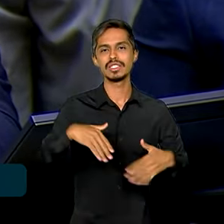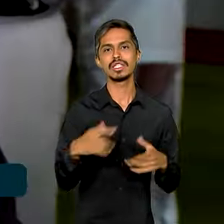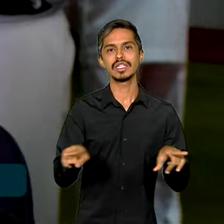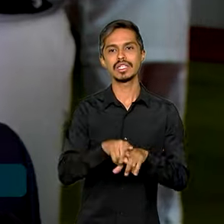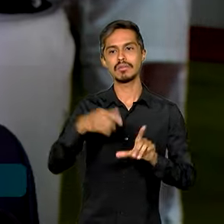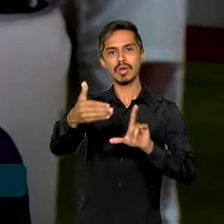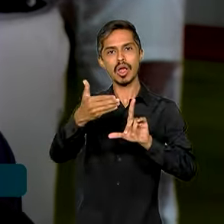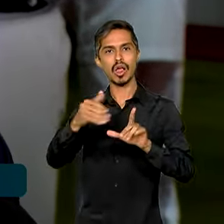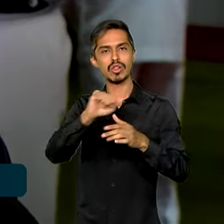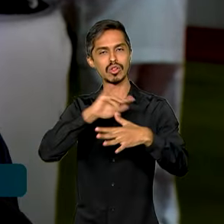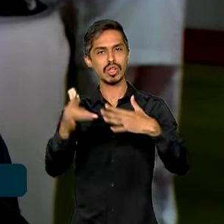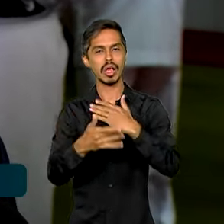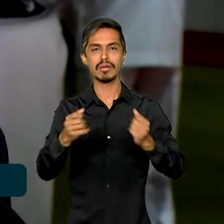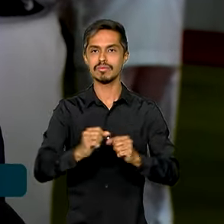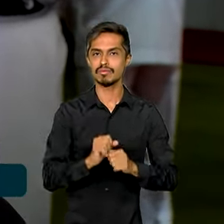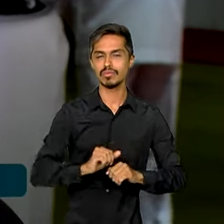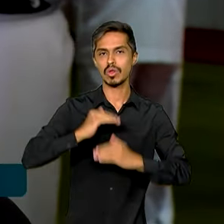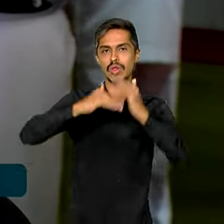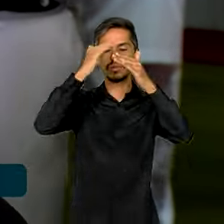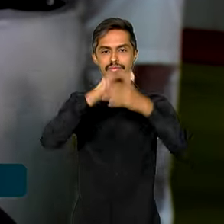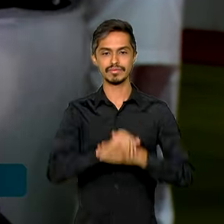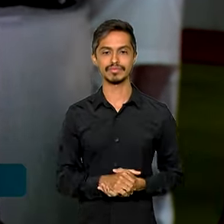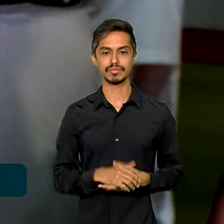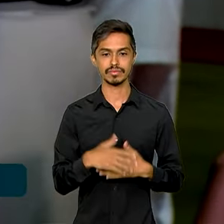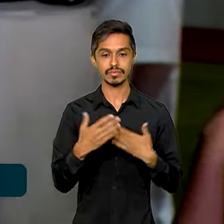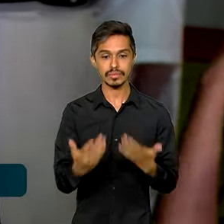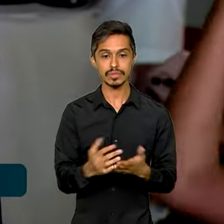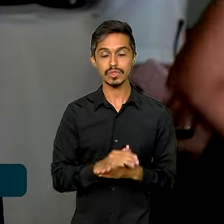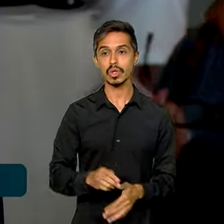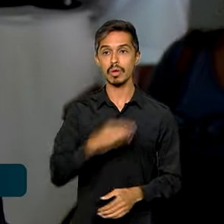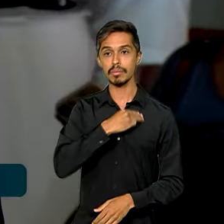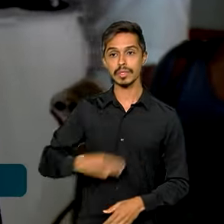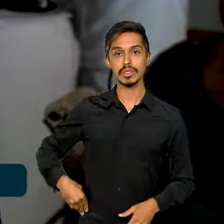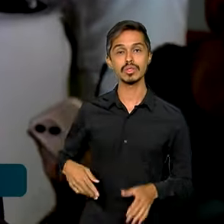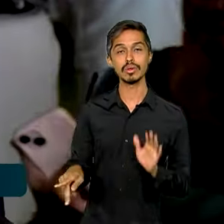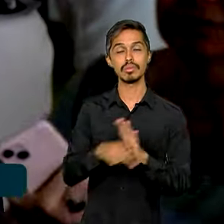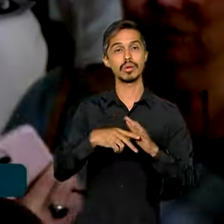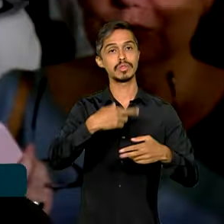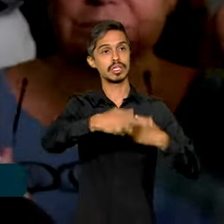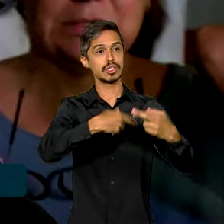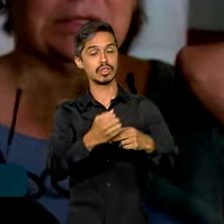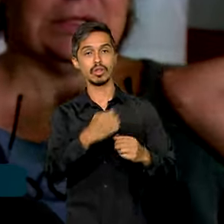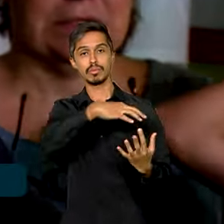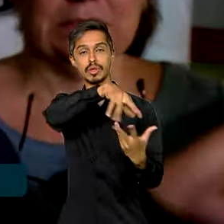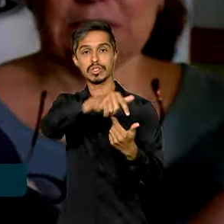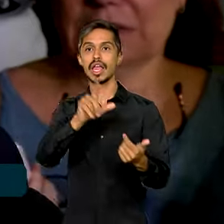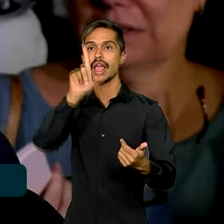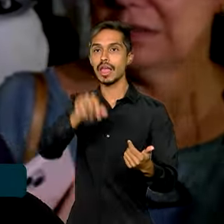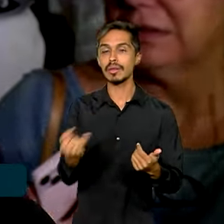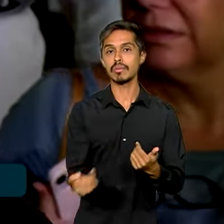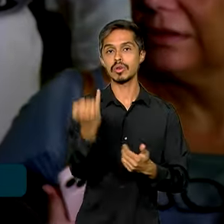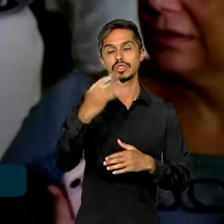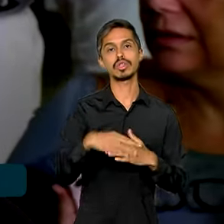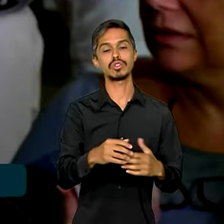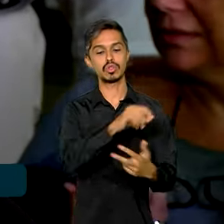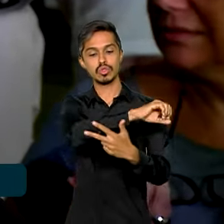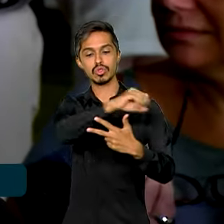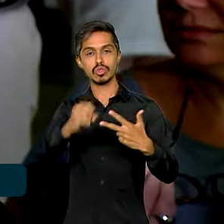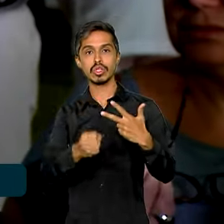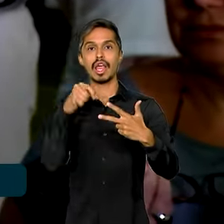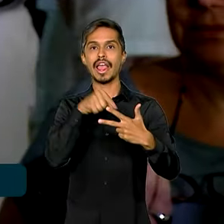sociais o ministro chefe de relações institucionais falou sobre a importância da harmonia entre os três